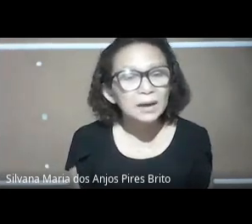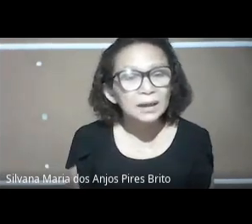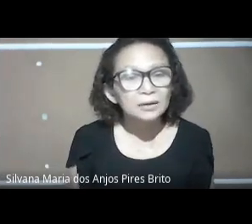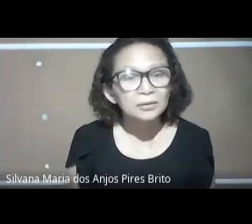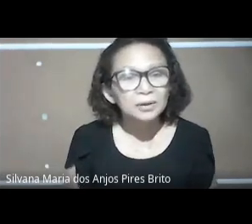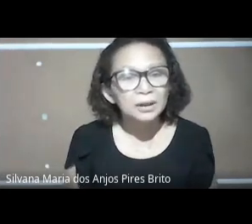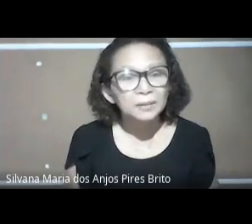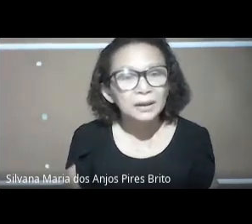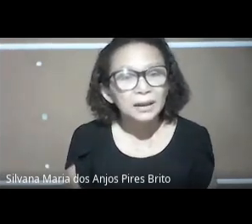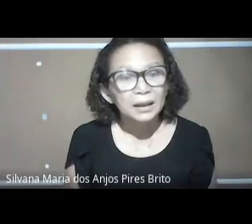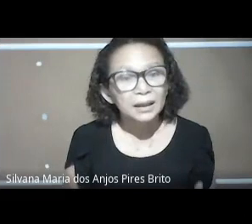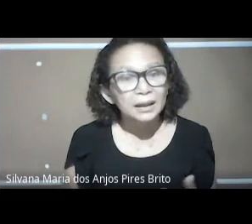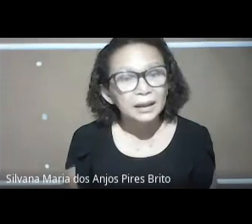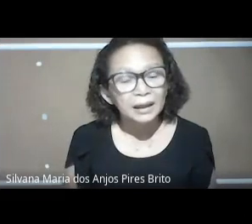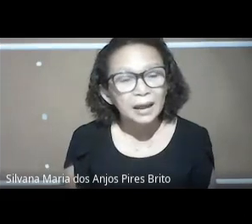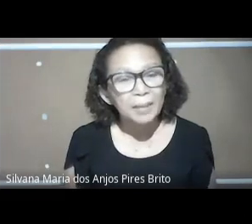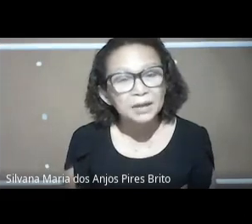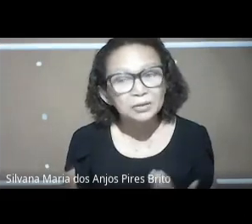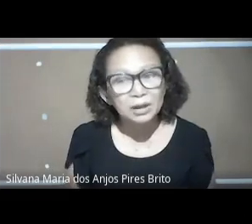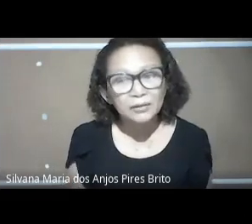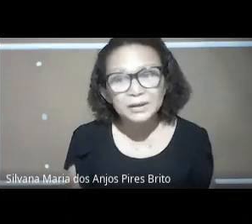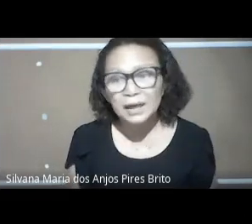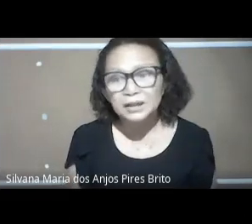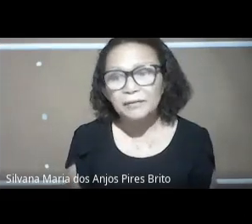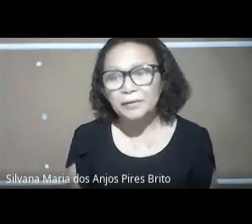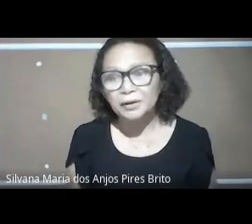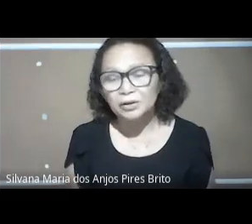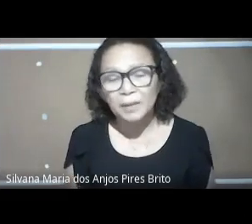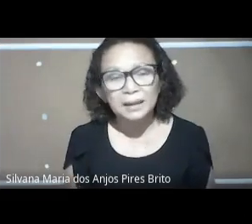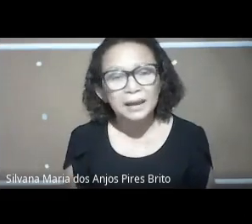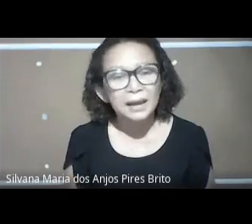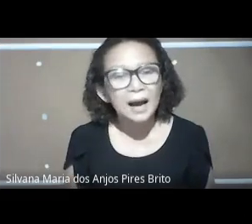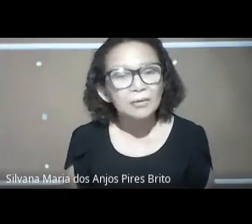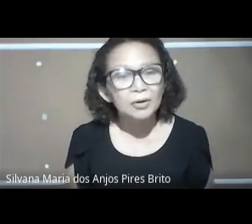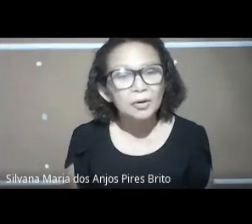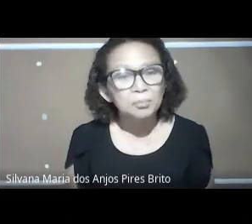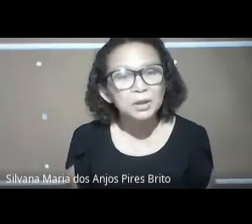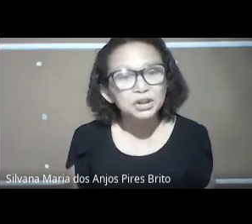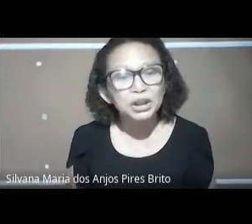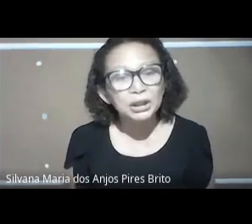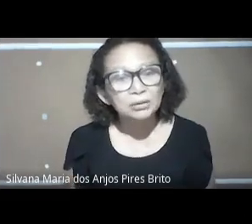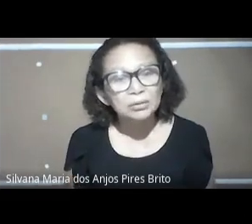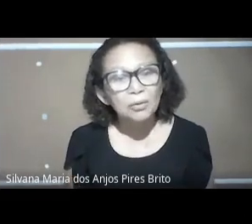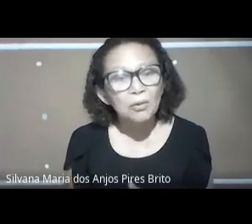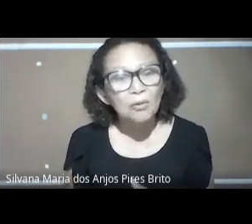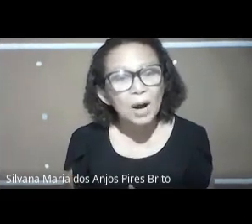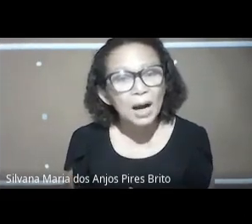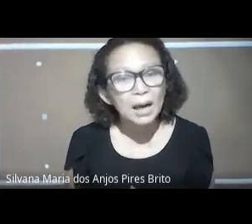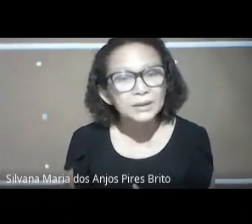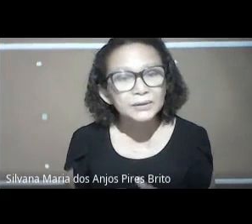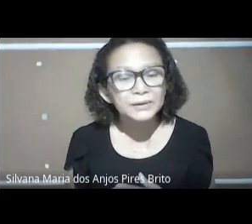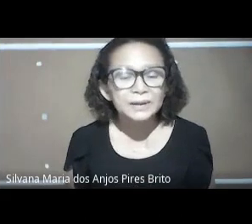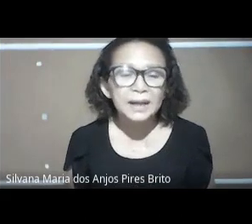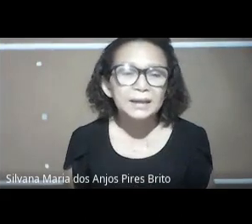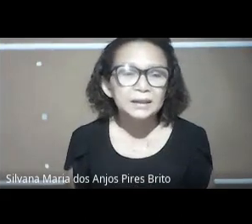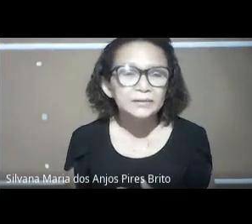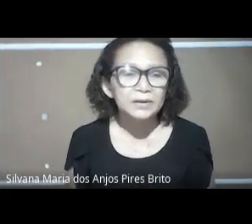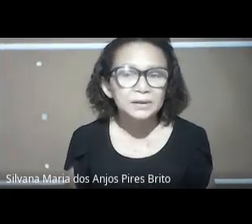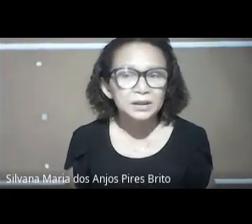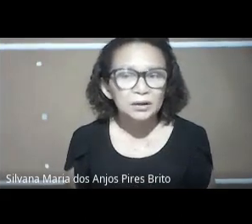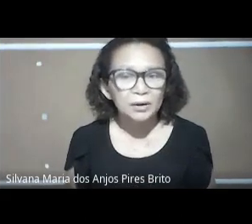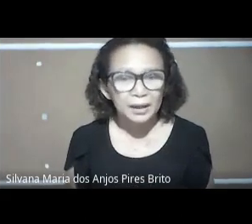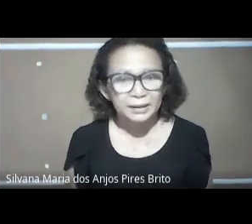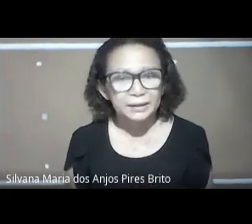Então, façam a leitura e, a partir do que vocês já viram no material, me digam quais os sinais